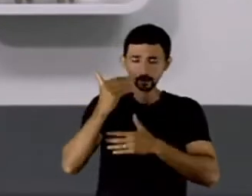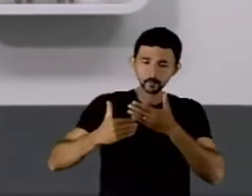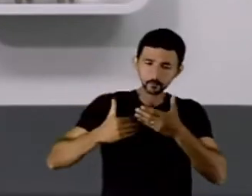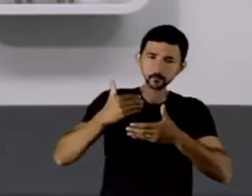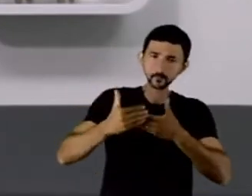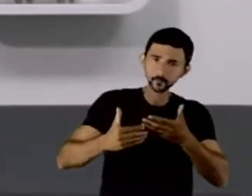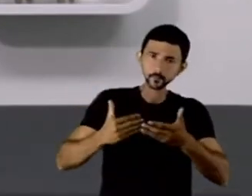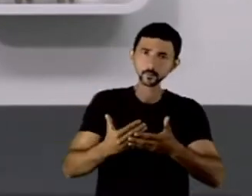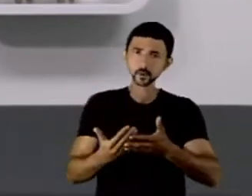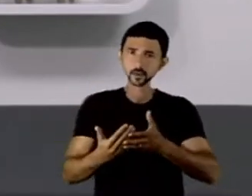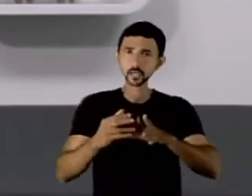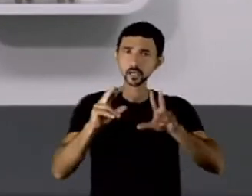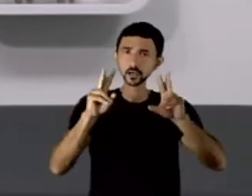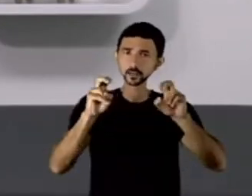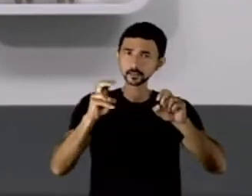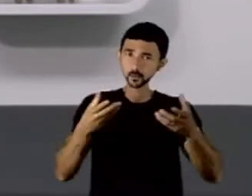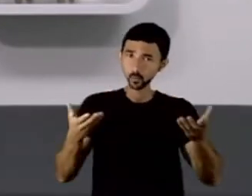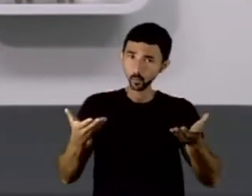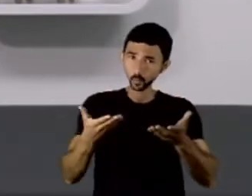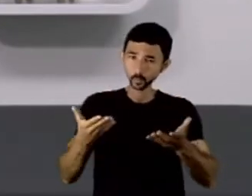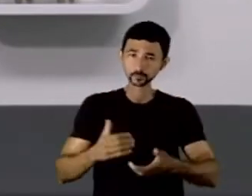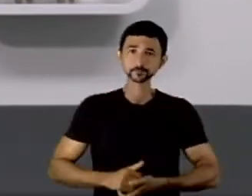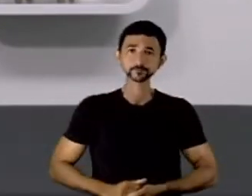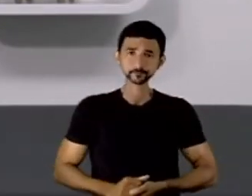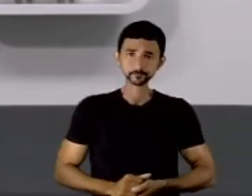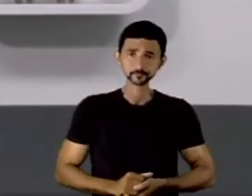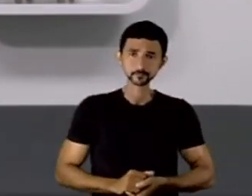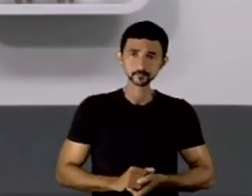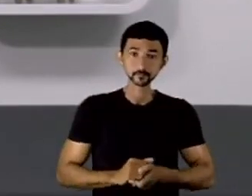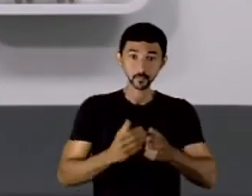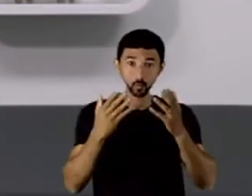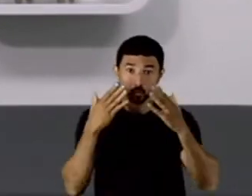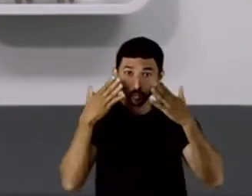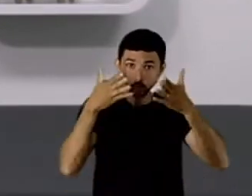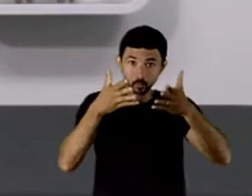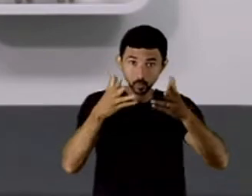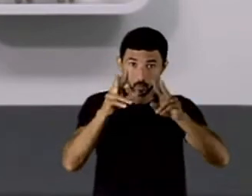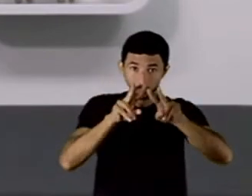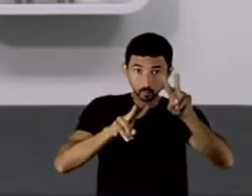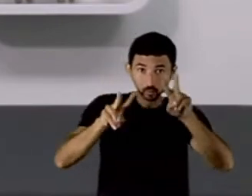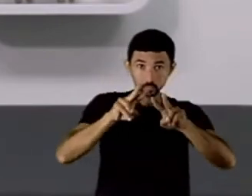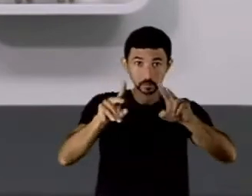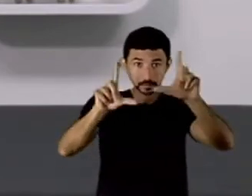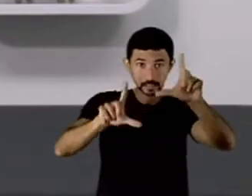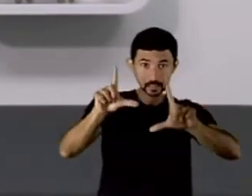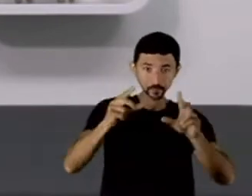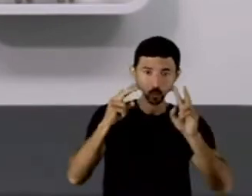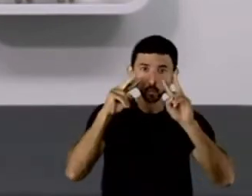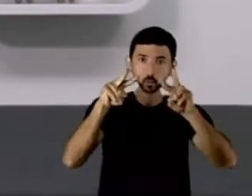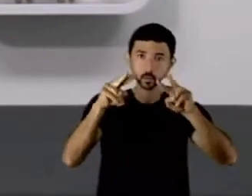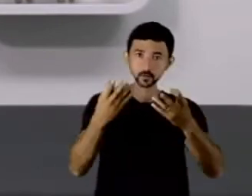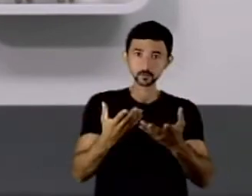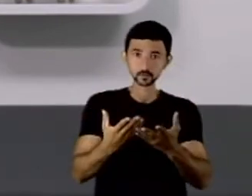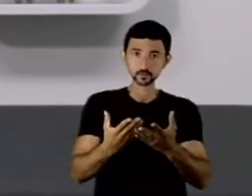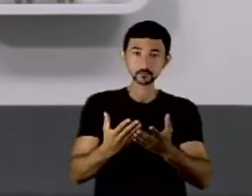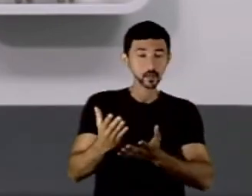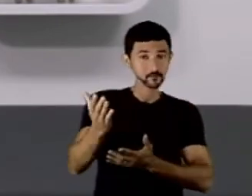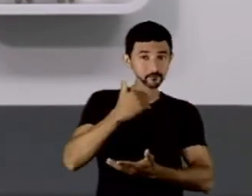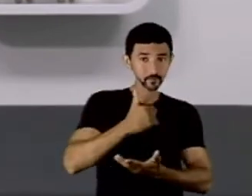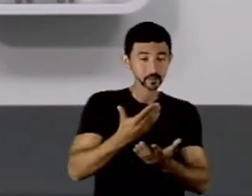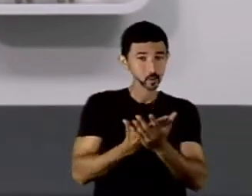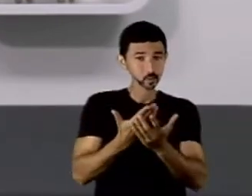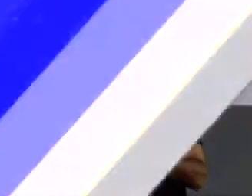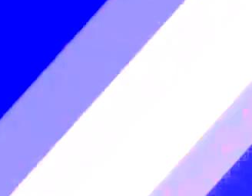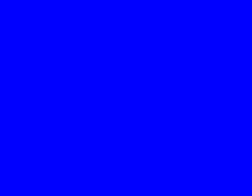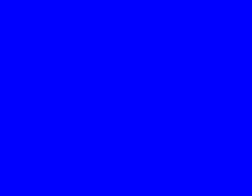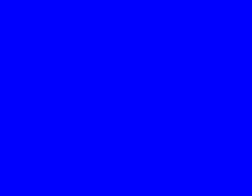compreender esse conteúdo de hoje. Então, coloca o teu olho vidrado na TV, vidrado na tela, porque vem comigo na